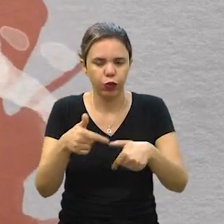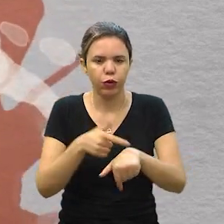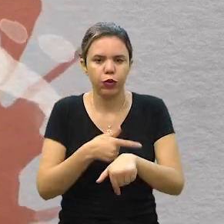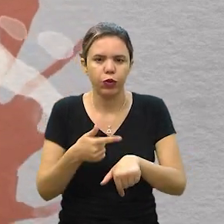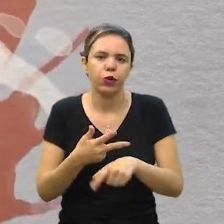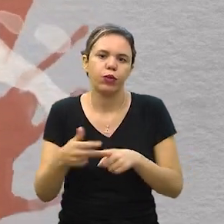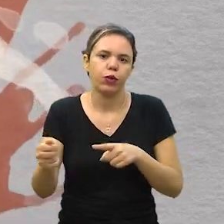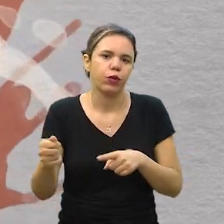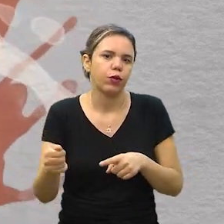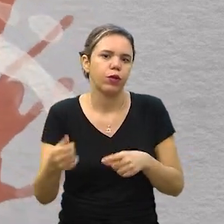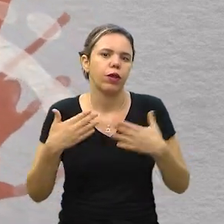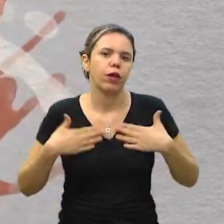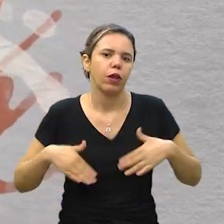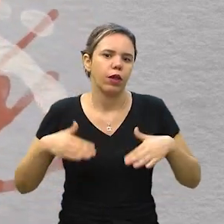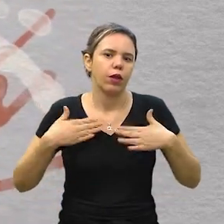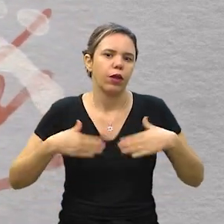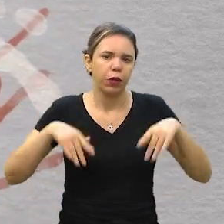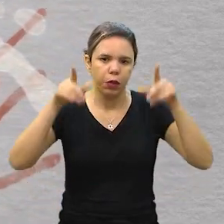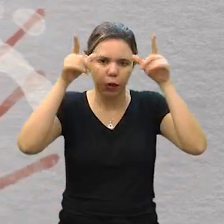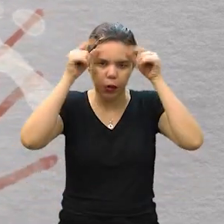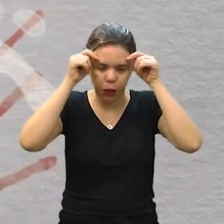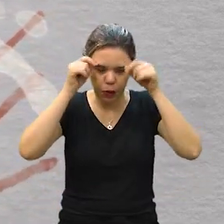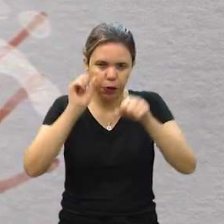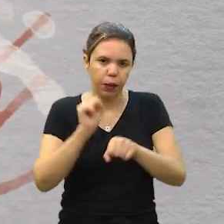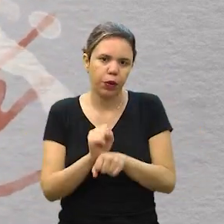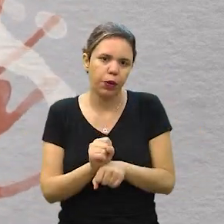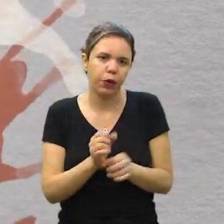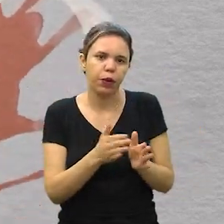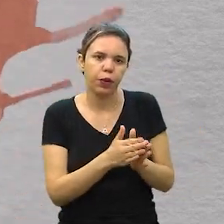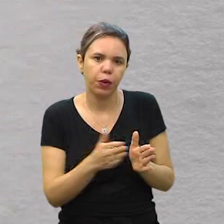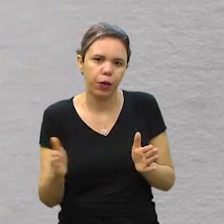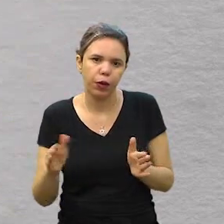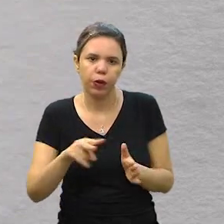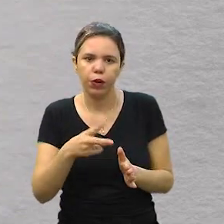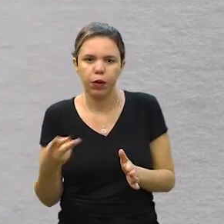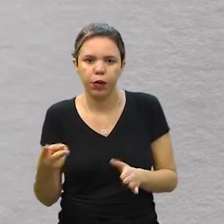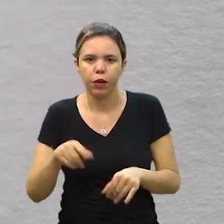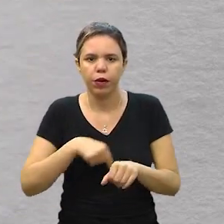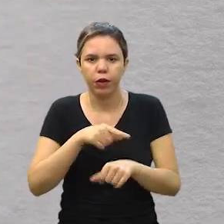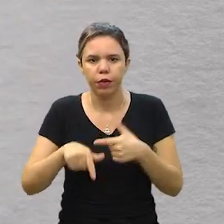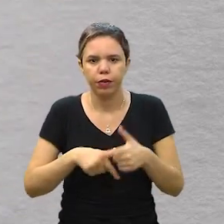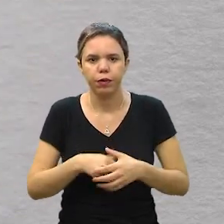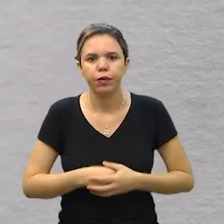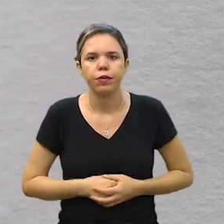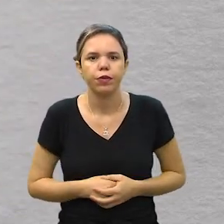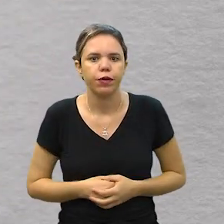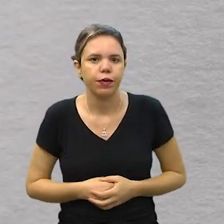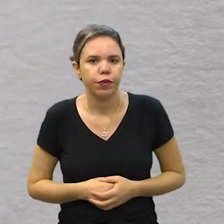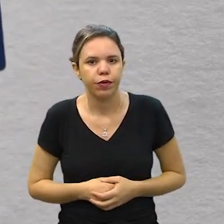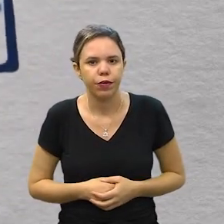este momento, como descansar e fazer pausas entre um turno e outro.